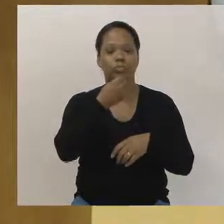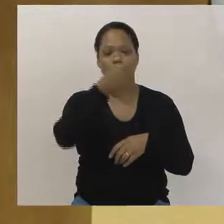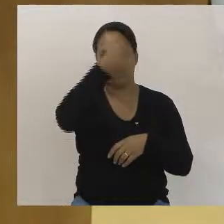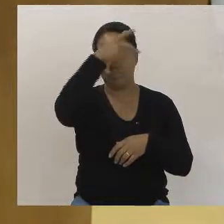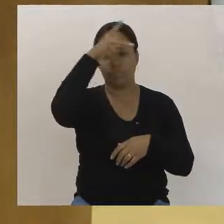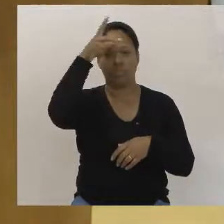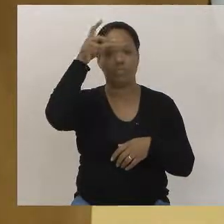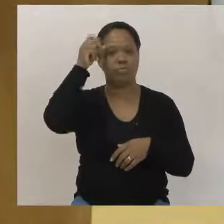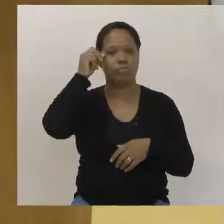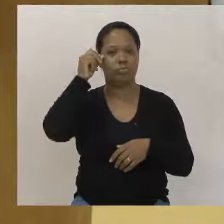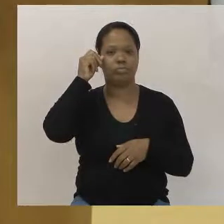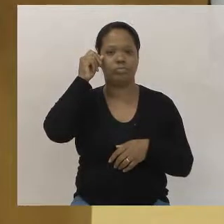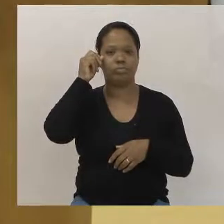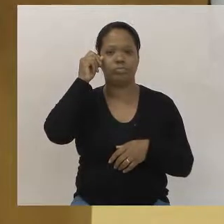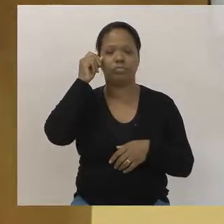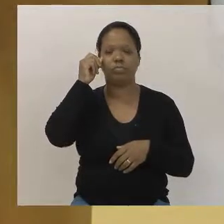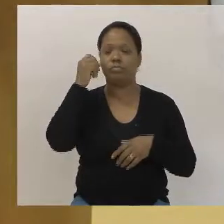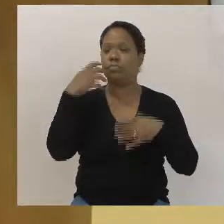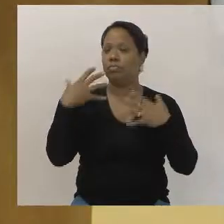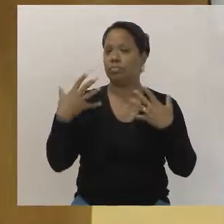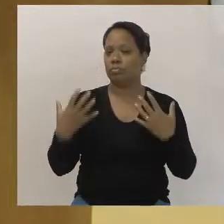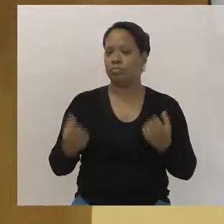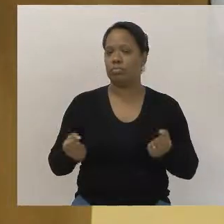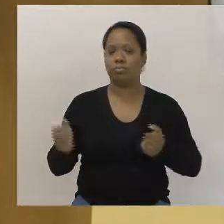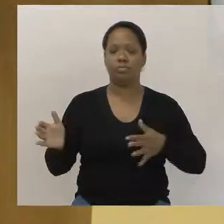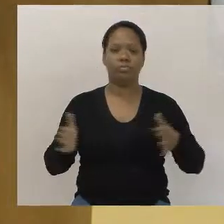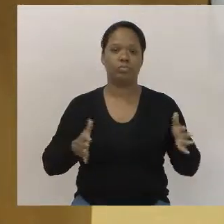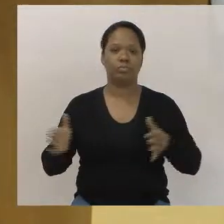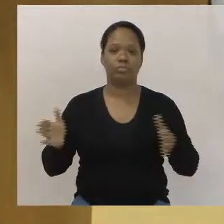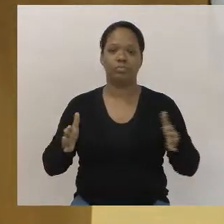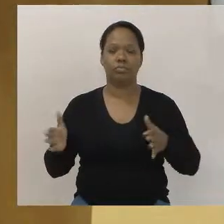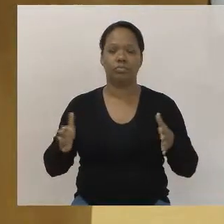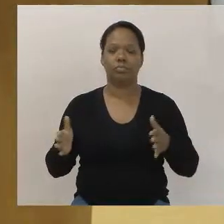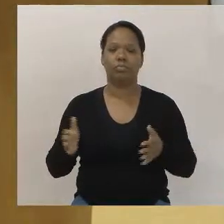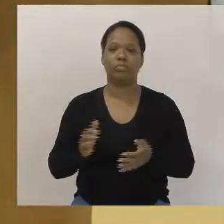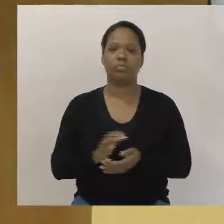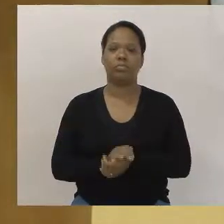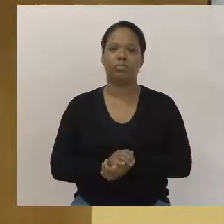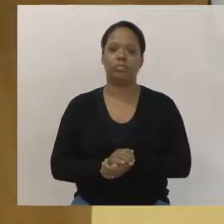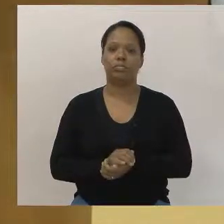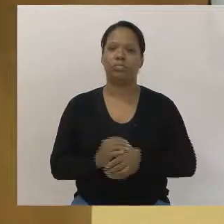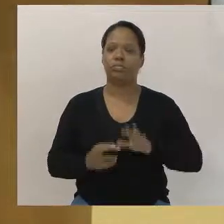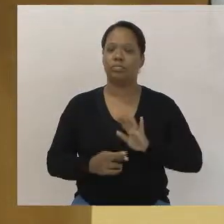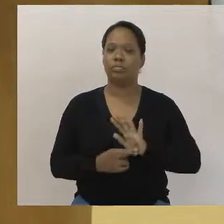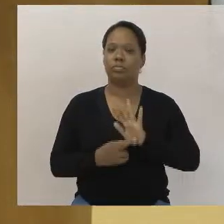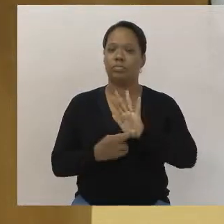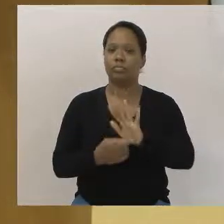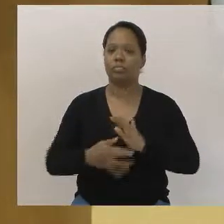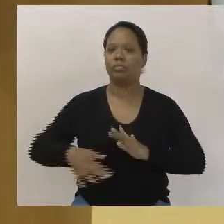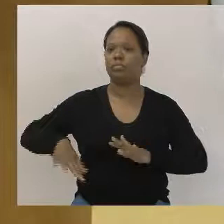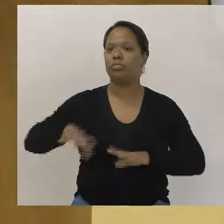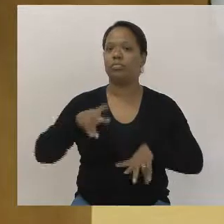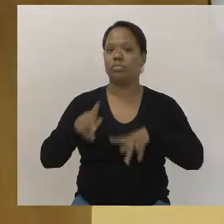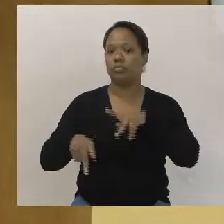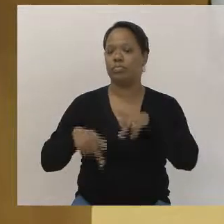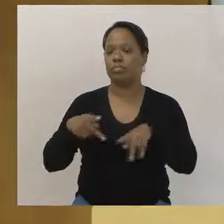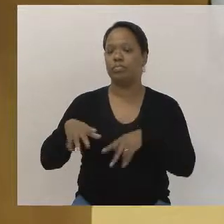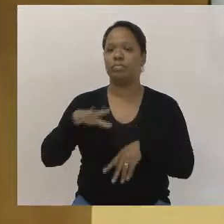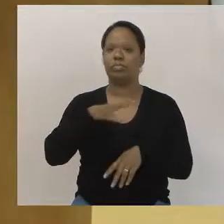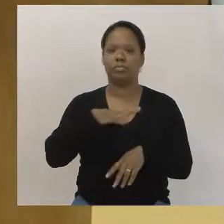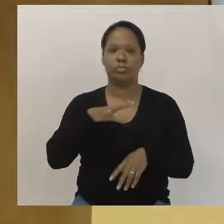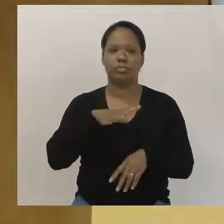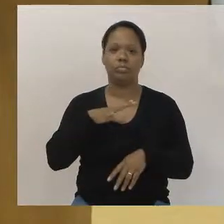seja ele que assumir esse mandato legitimamente para representar a população de uma